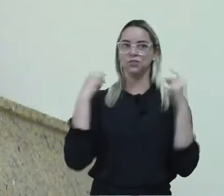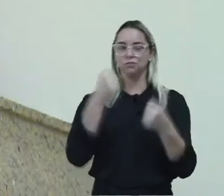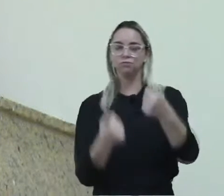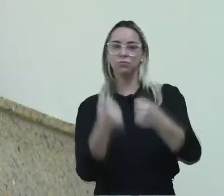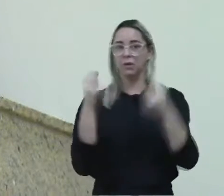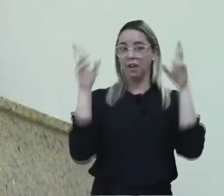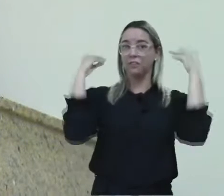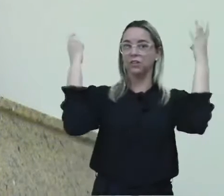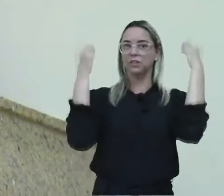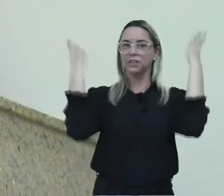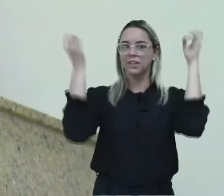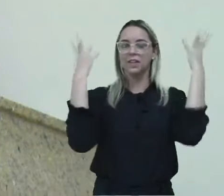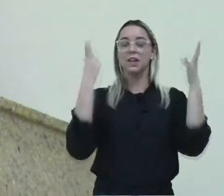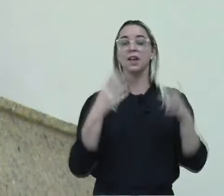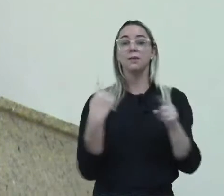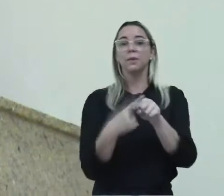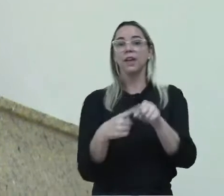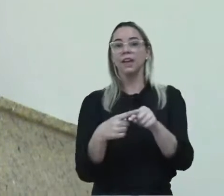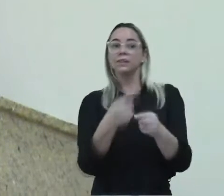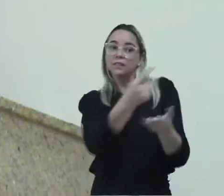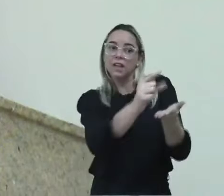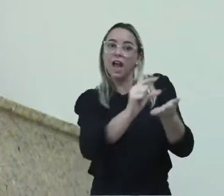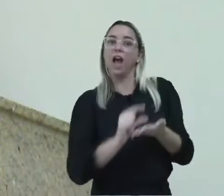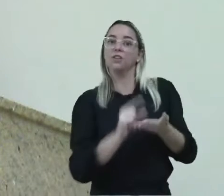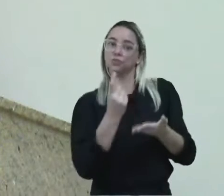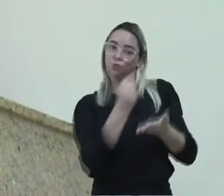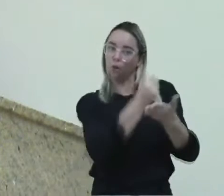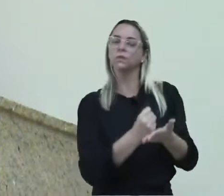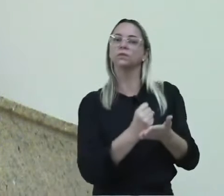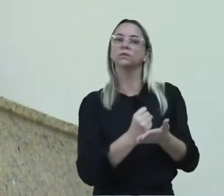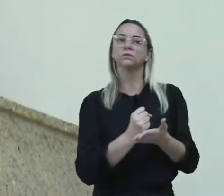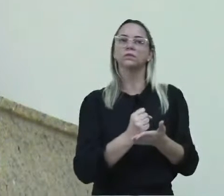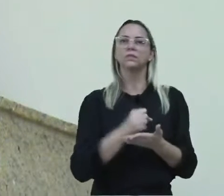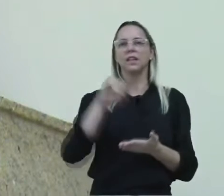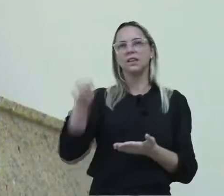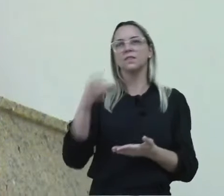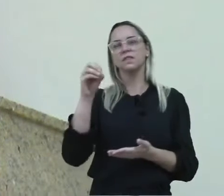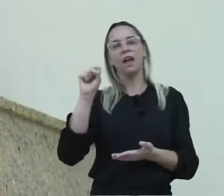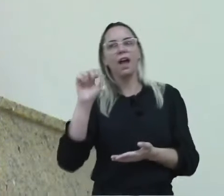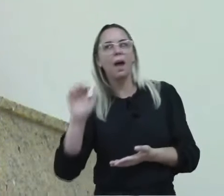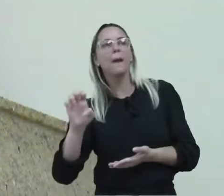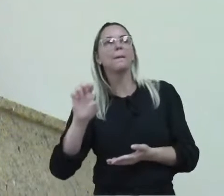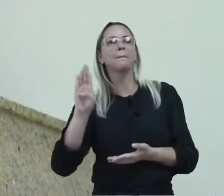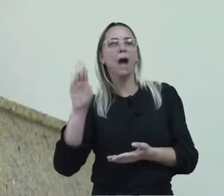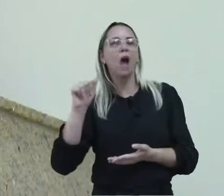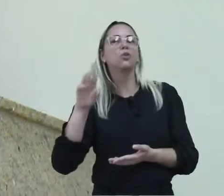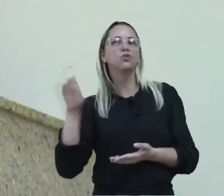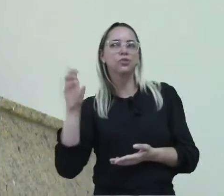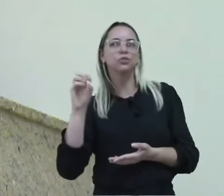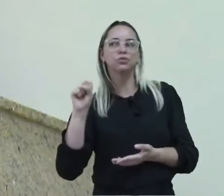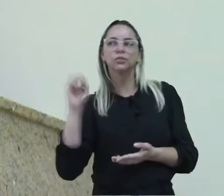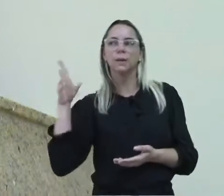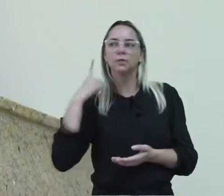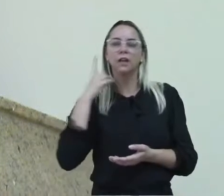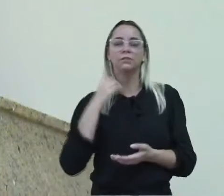fruto da emenda do nosso deputado Doriel Barros. É, também mandar um abraço à dona Lita, que está ali, sua